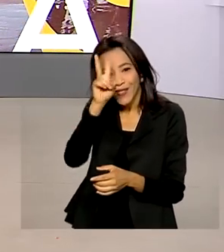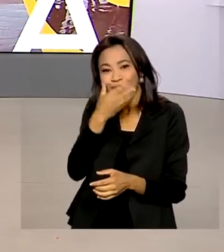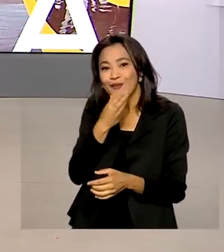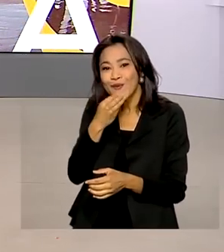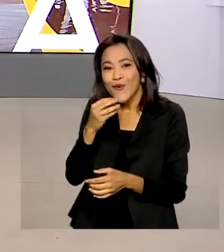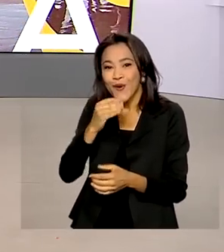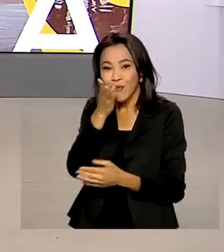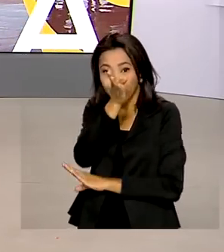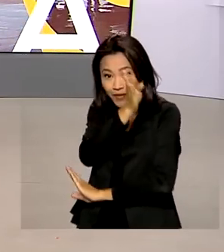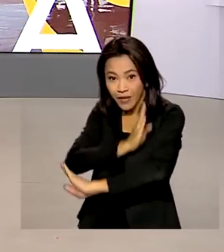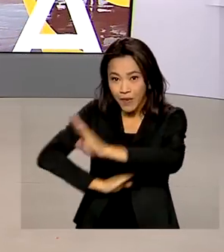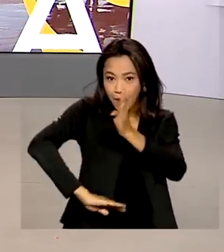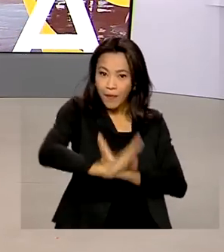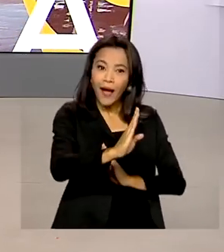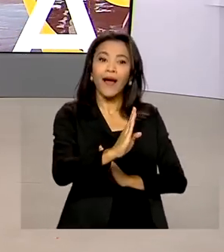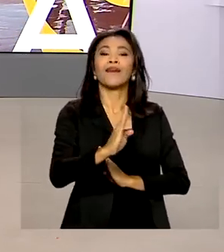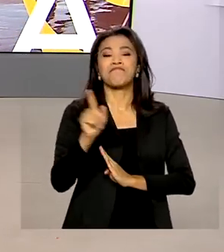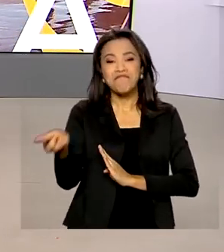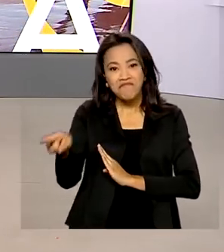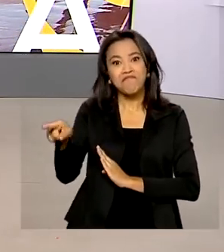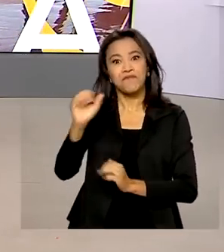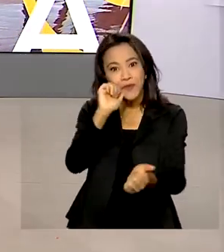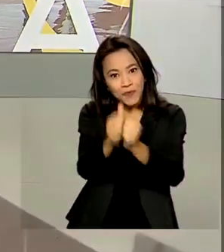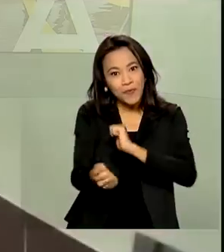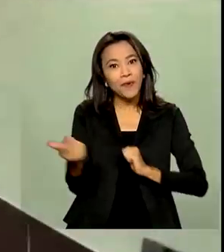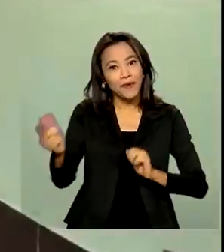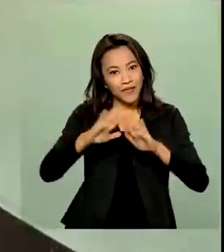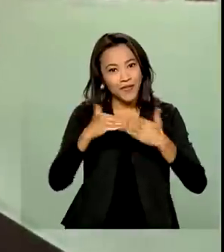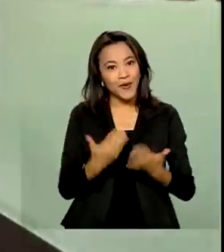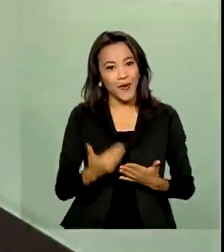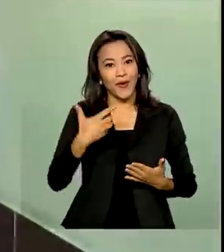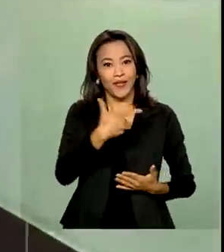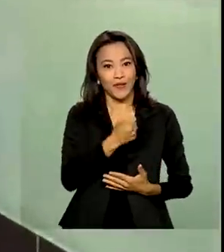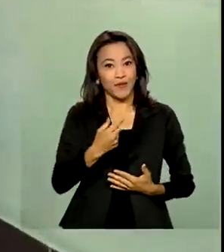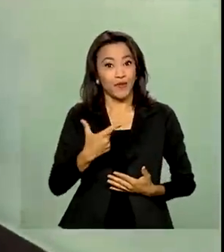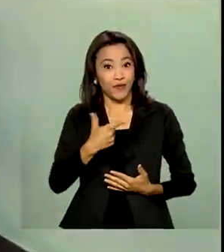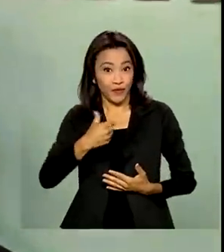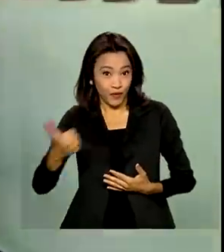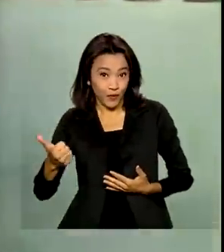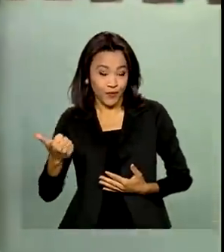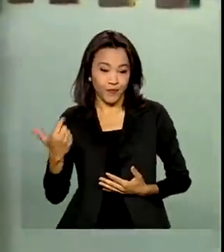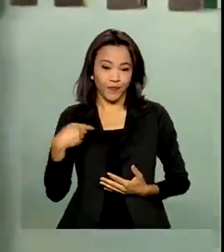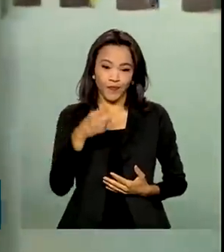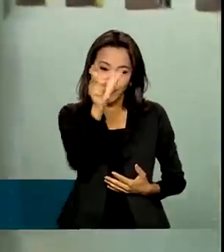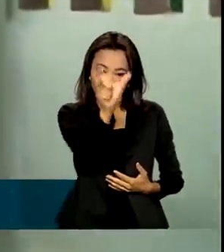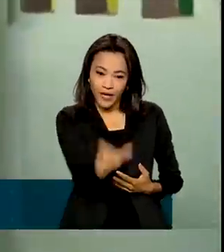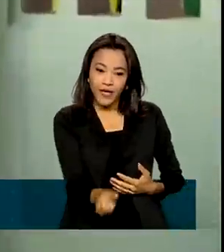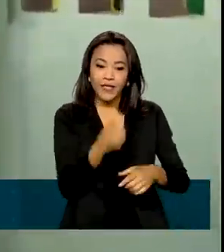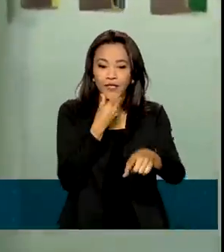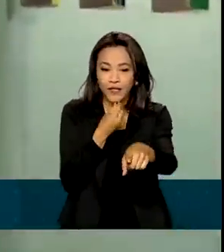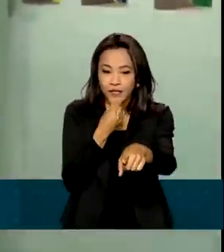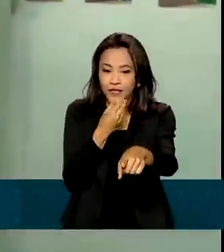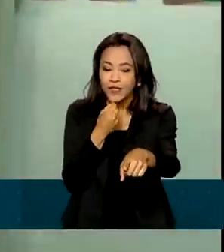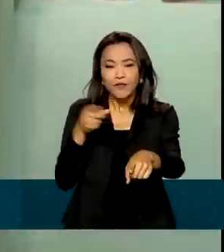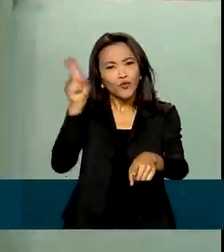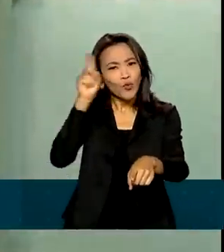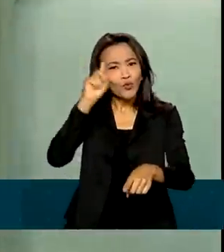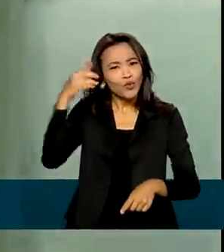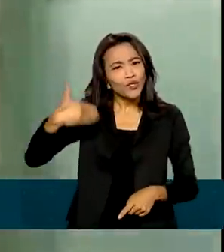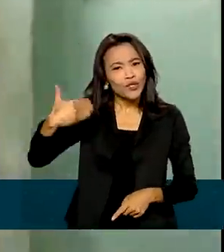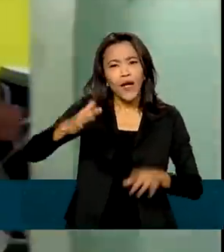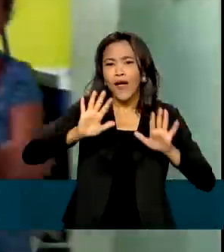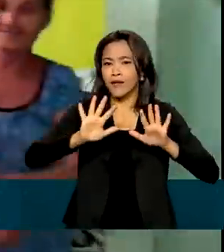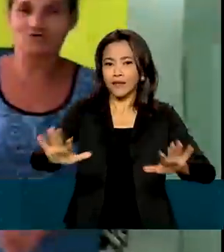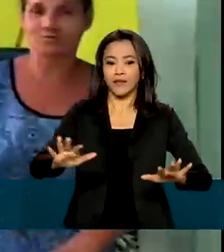de taekwondo nos Jogos Escolares de 2021. Há 4 anos, a rotina do Jackson é assim. No fim da tarde,